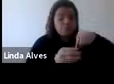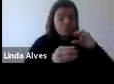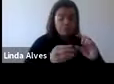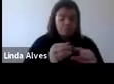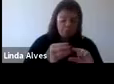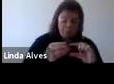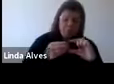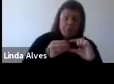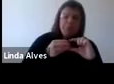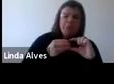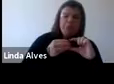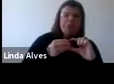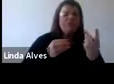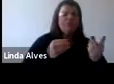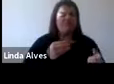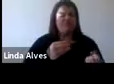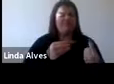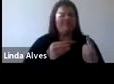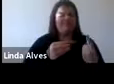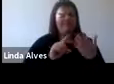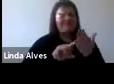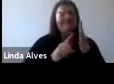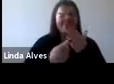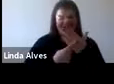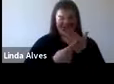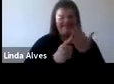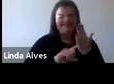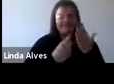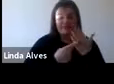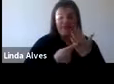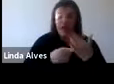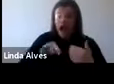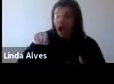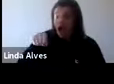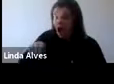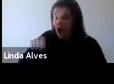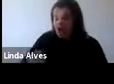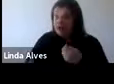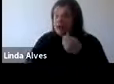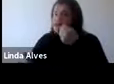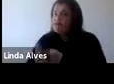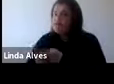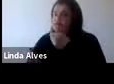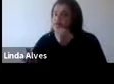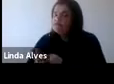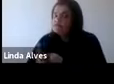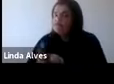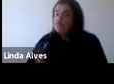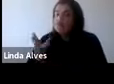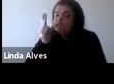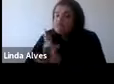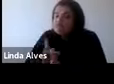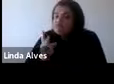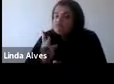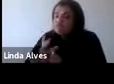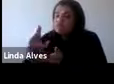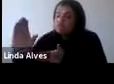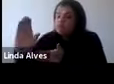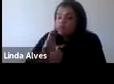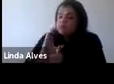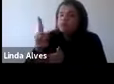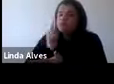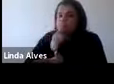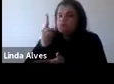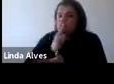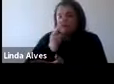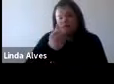a exigência de se manter os auxílios emergenciais de R$ 600 até o fim do